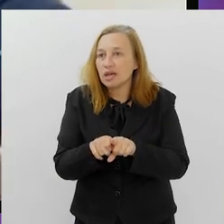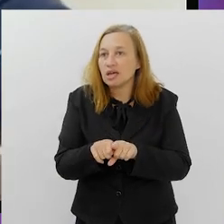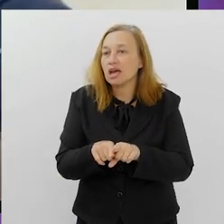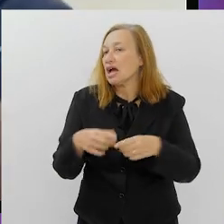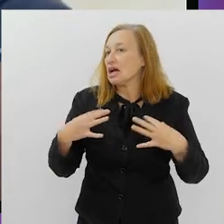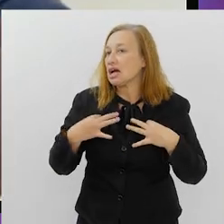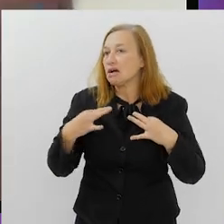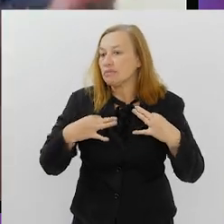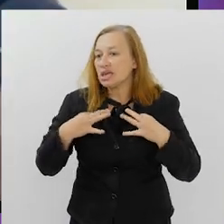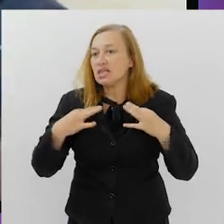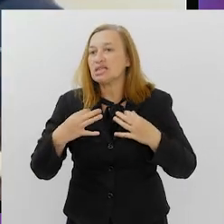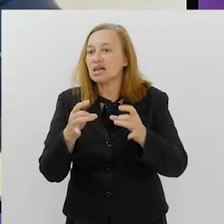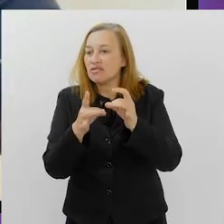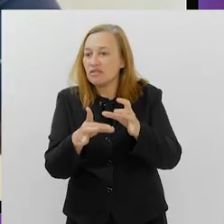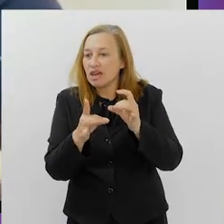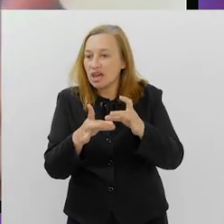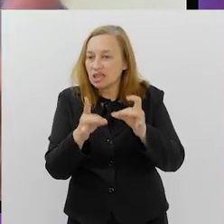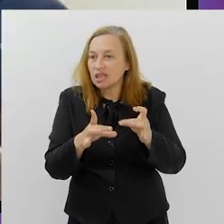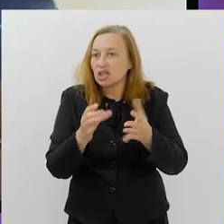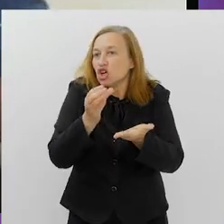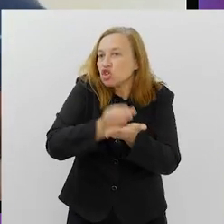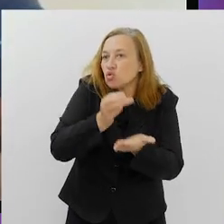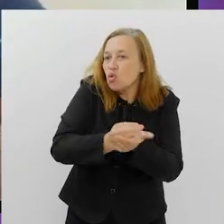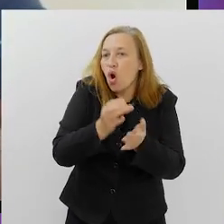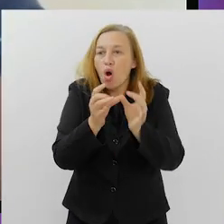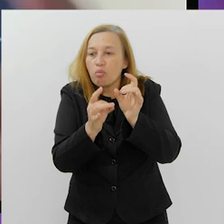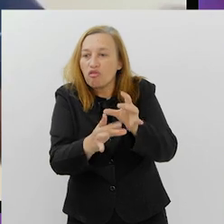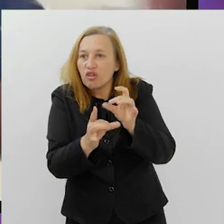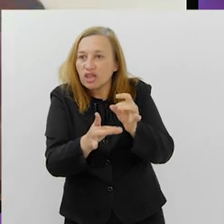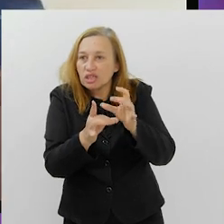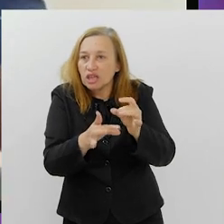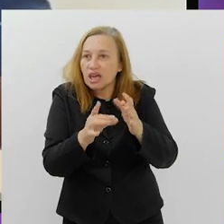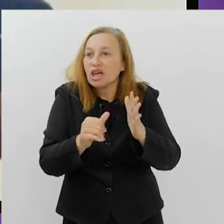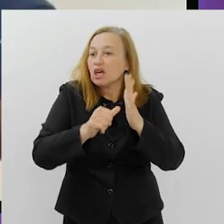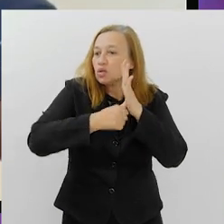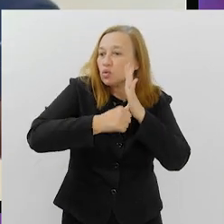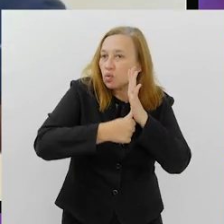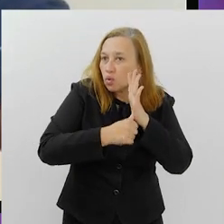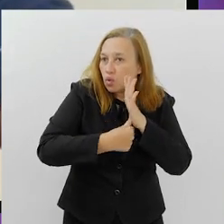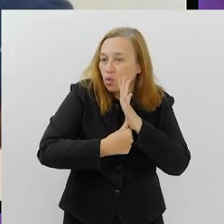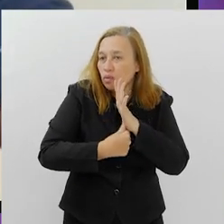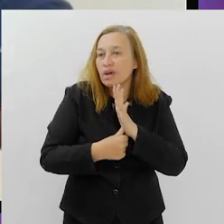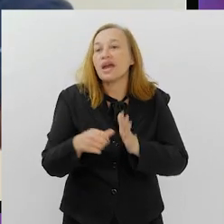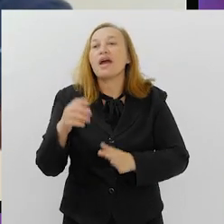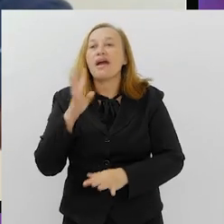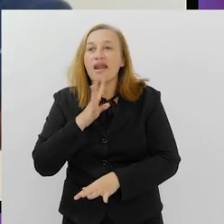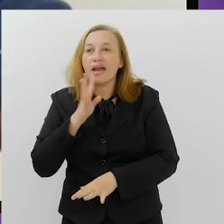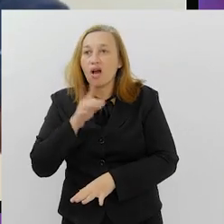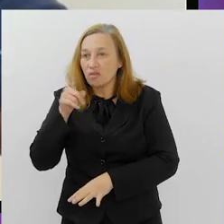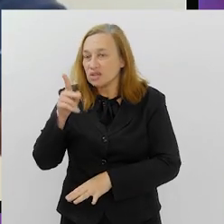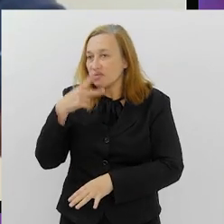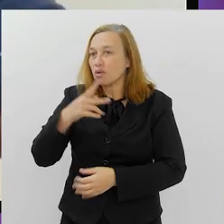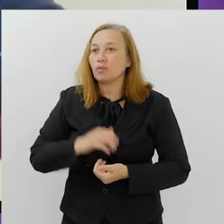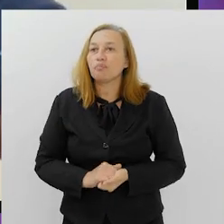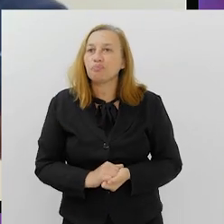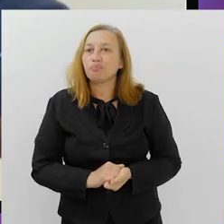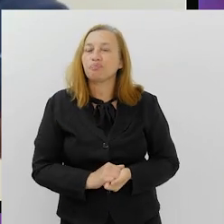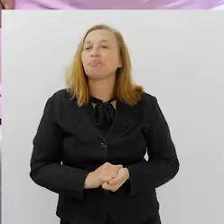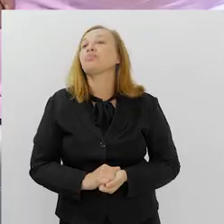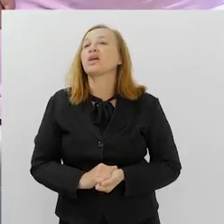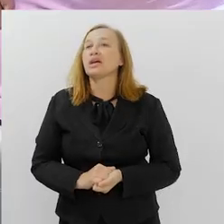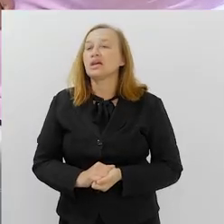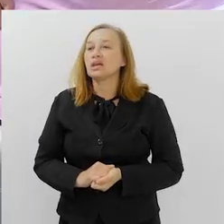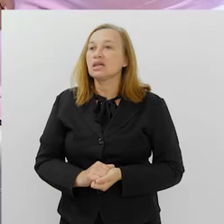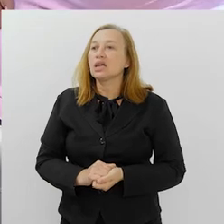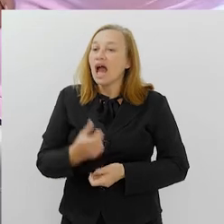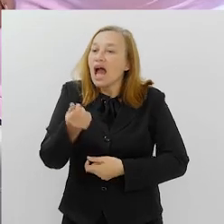receita de camisa, de copos, enfim, claro. Do estádio, que as pessoas que trabalham no estádio, então isso é muito bacana isso que você frisou.